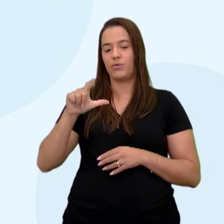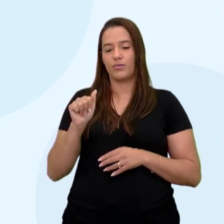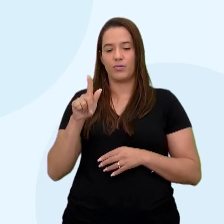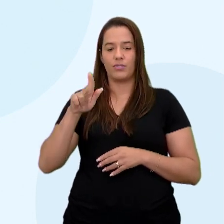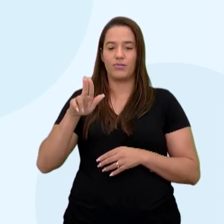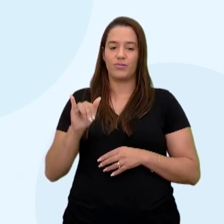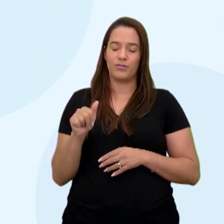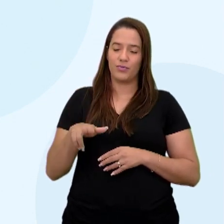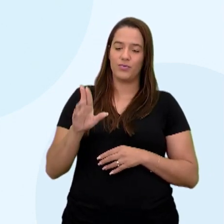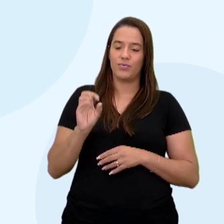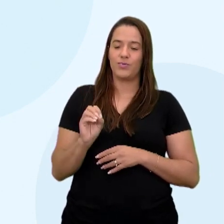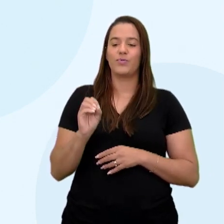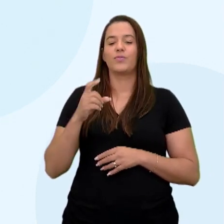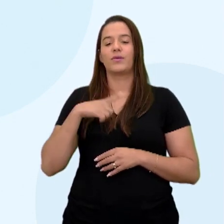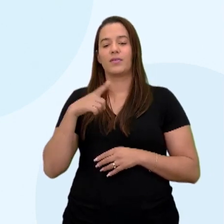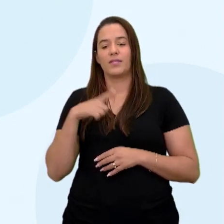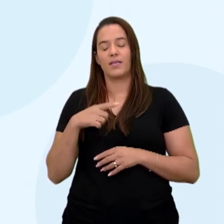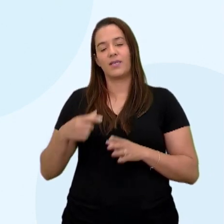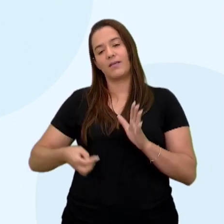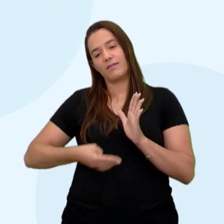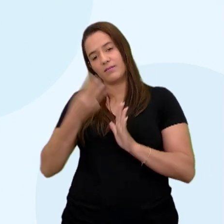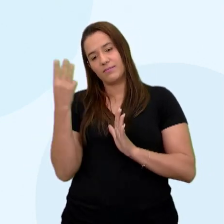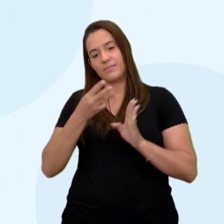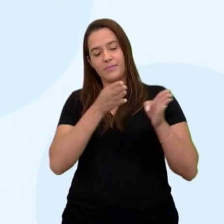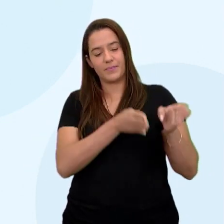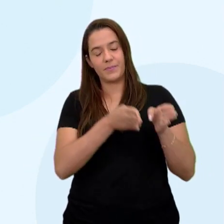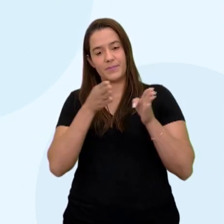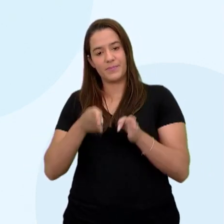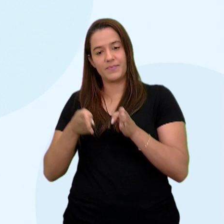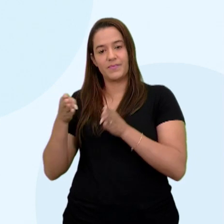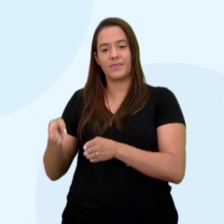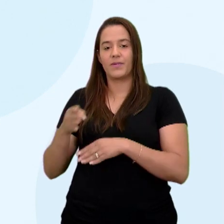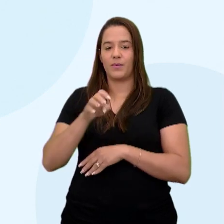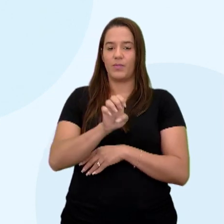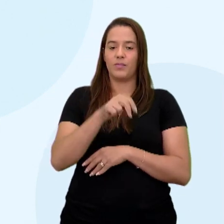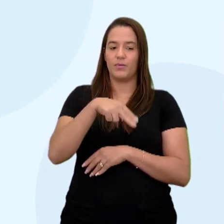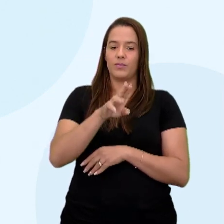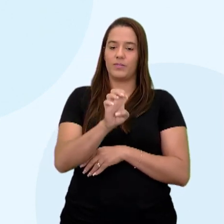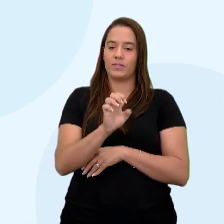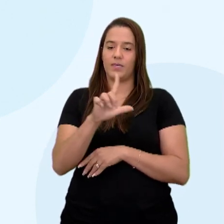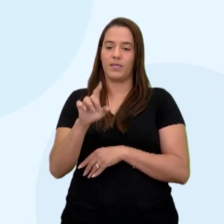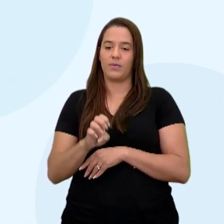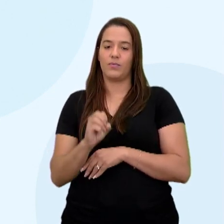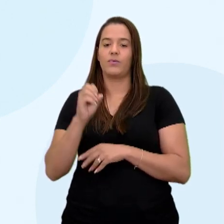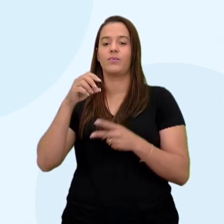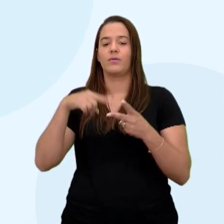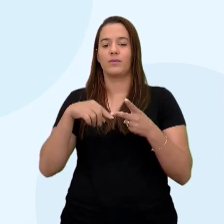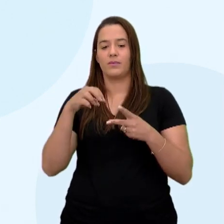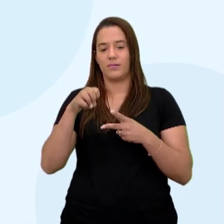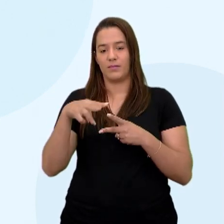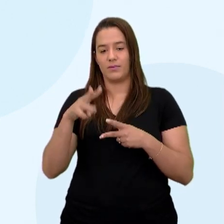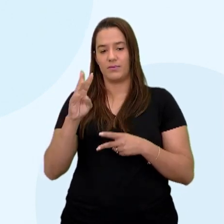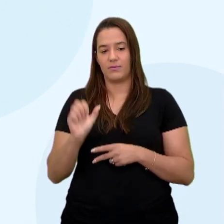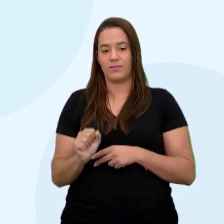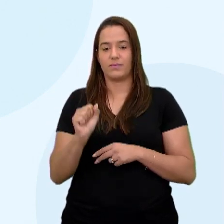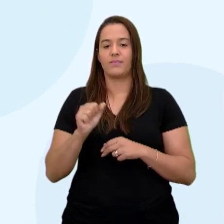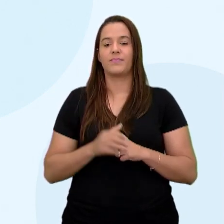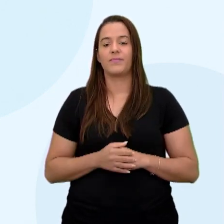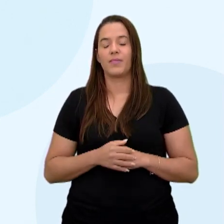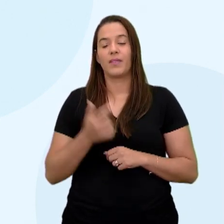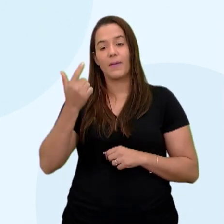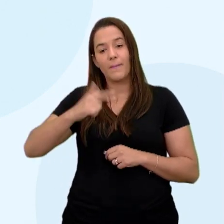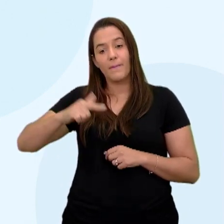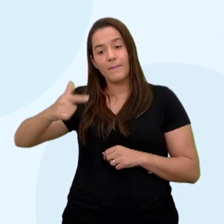Paleógeno, que tem aí as 3 épocas, o Paleoceno, o Eoceno e o Oligoceno. E o Neógeno, que tem lá